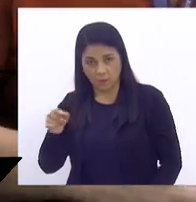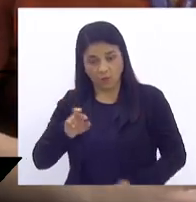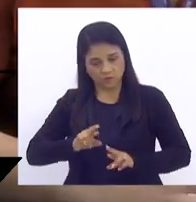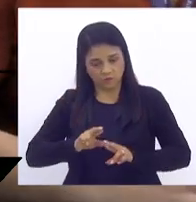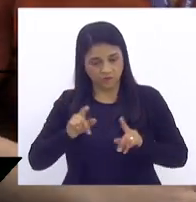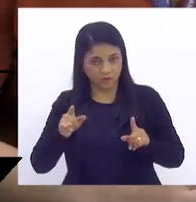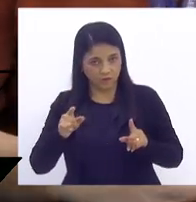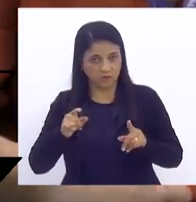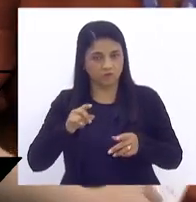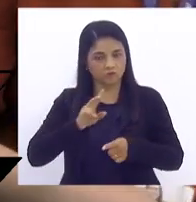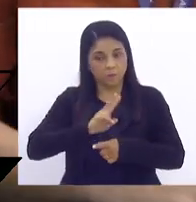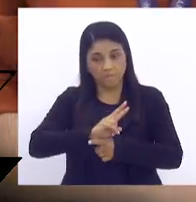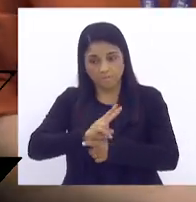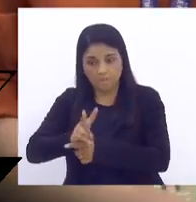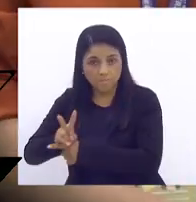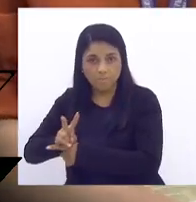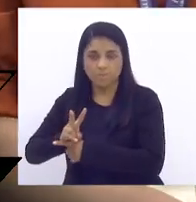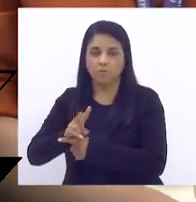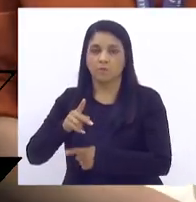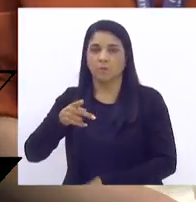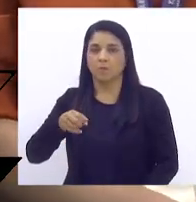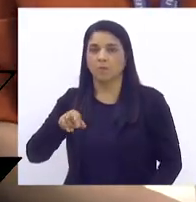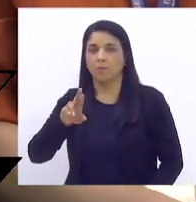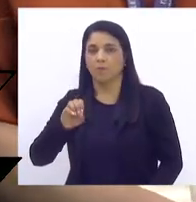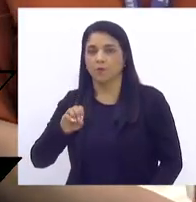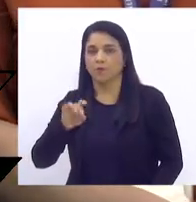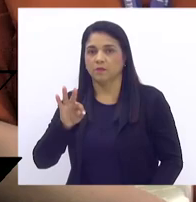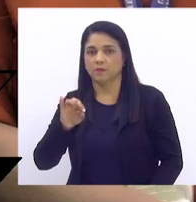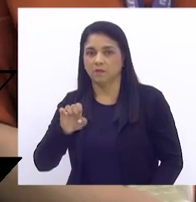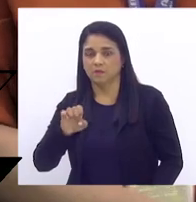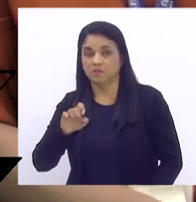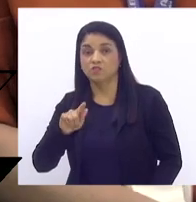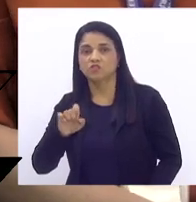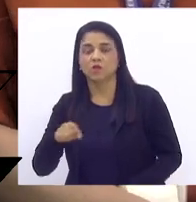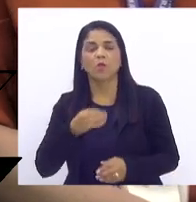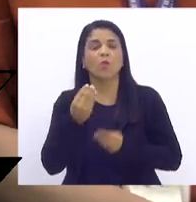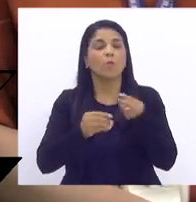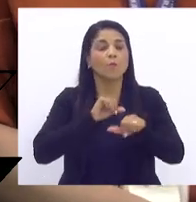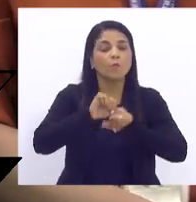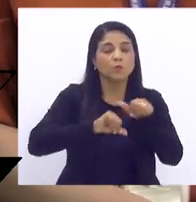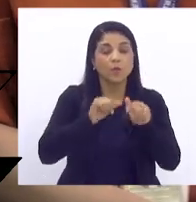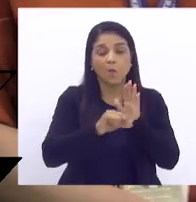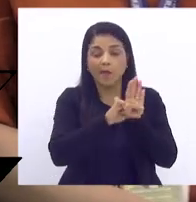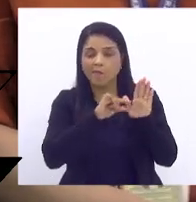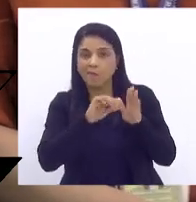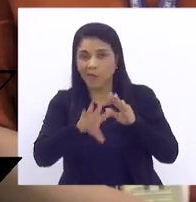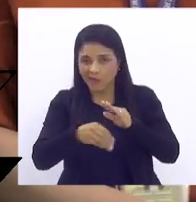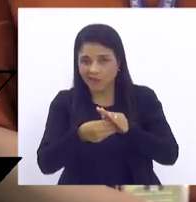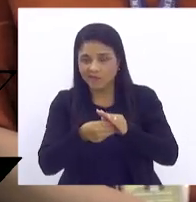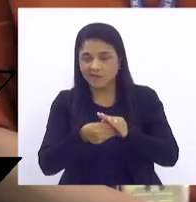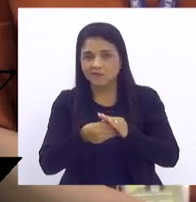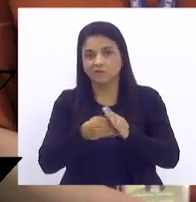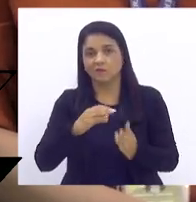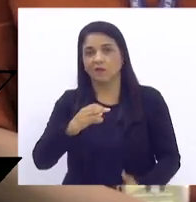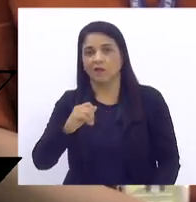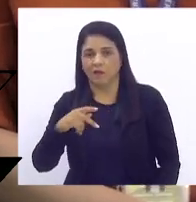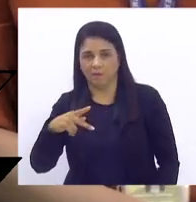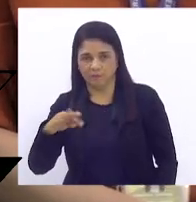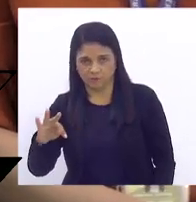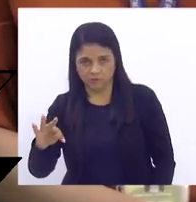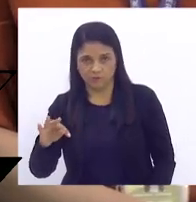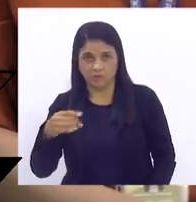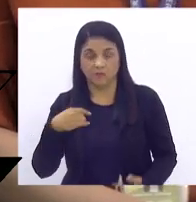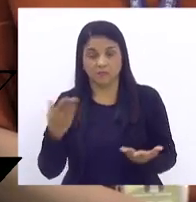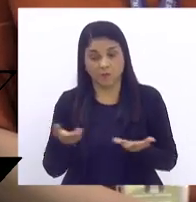de técnica legislativa, que seria como mudar o caput sem ter uma emenda no caput quando a gente está discutindo as emendas. Eu entendo que esse